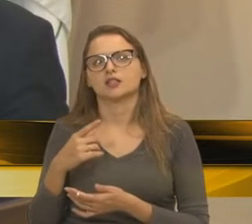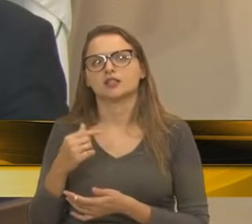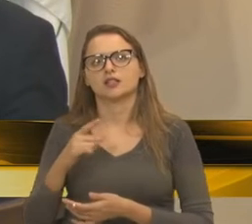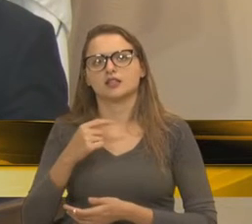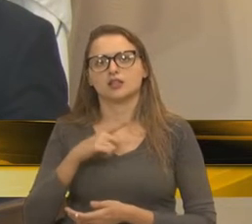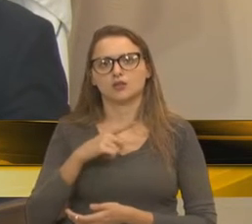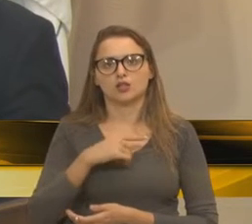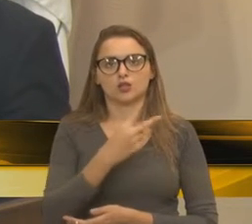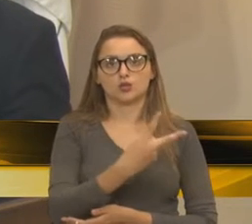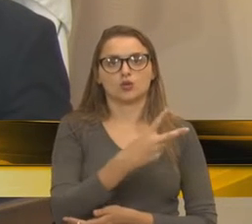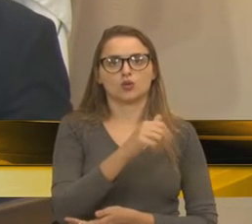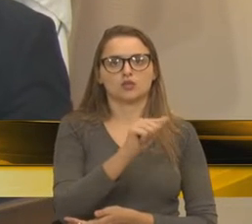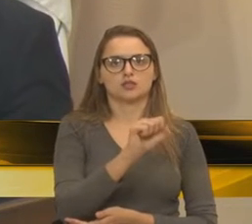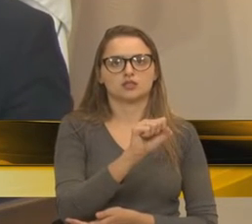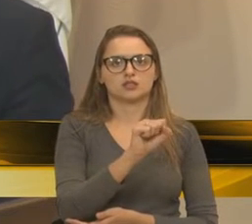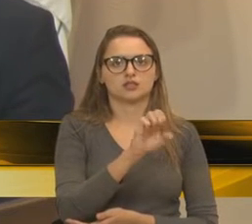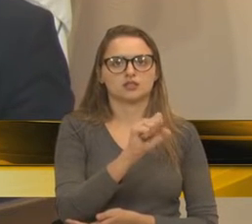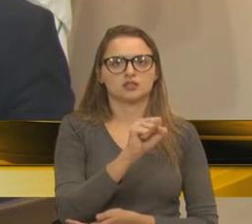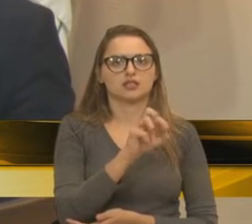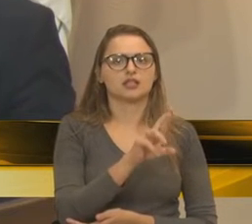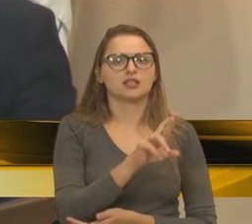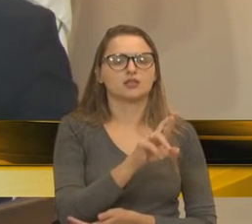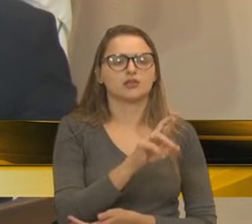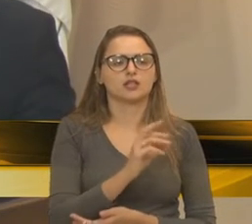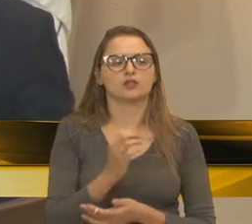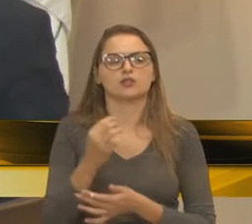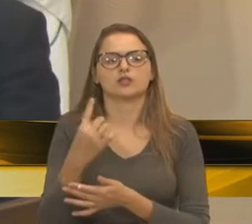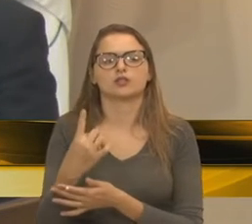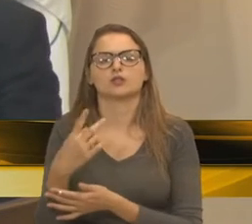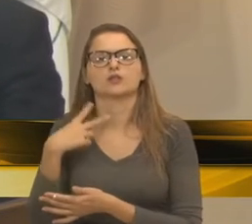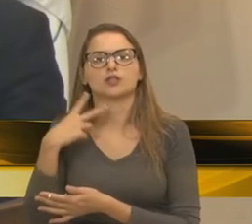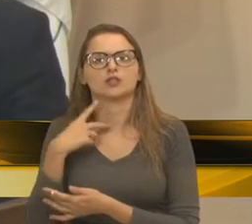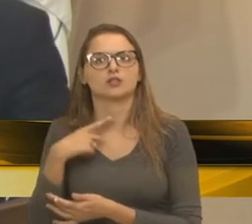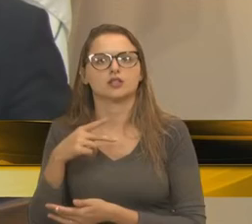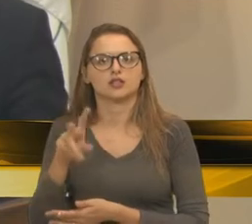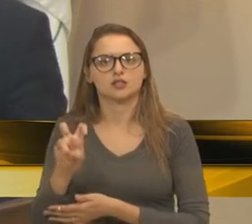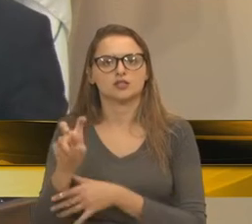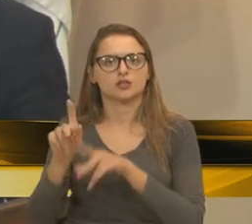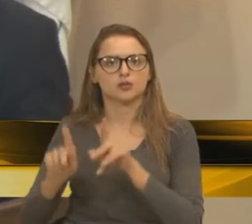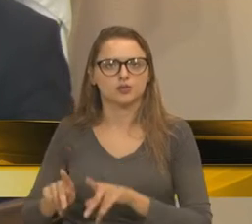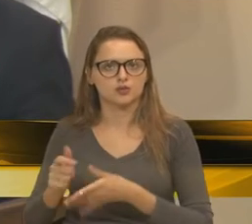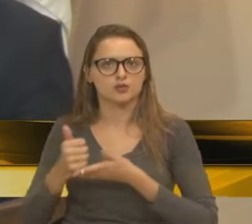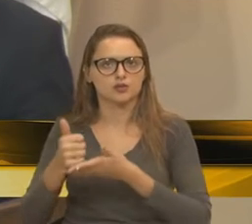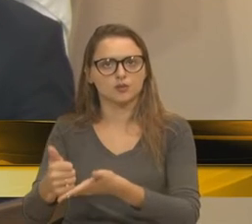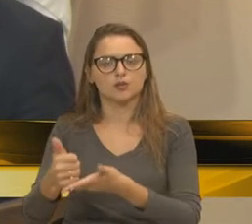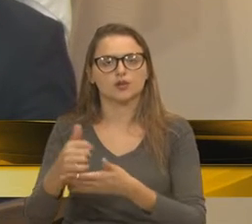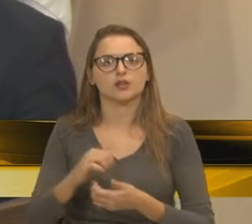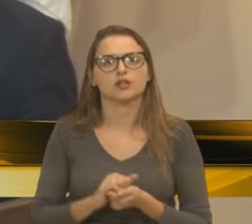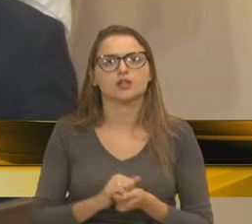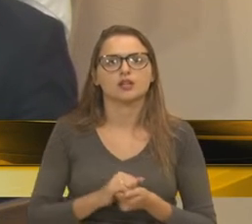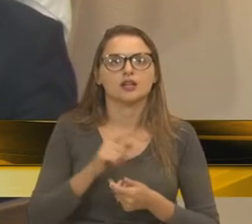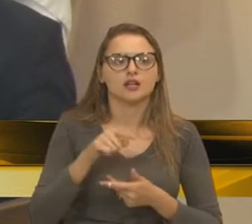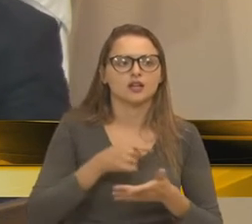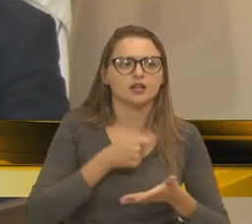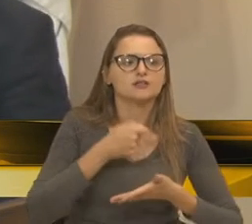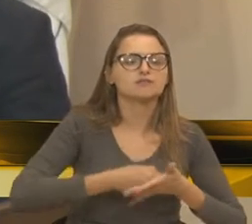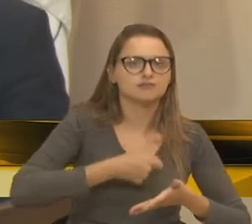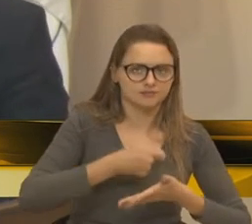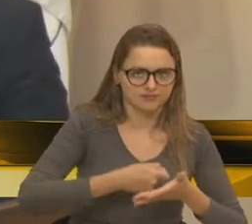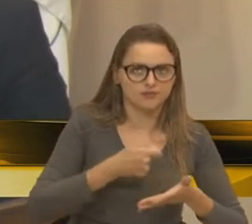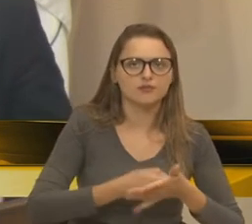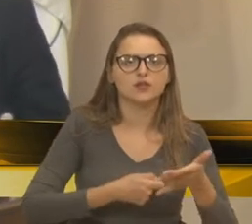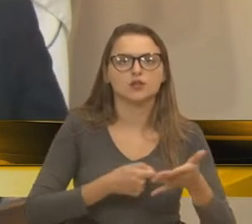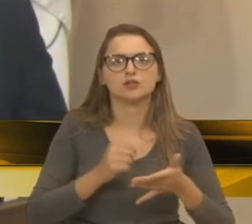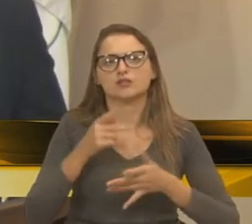2 assessores para me assessorar. E aí a gente tenta se meter em algumas lutas inglórias, fazer discurso